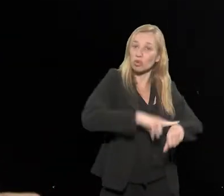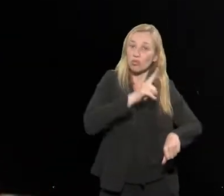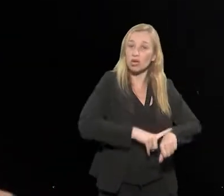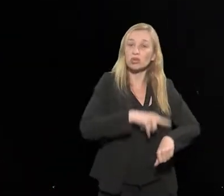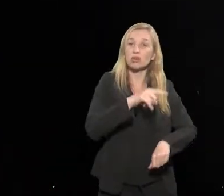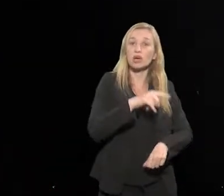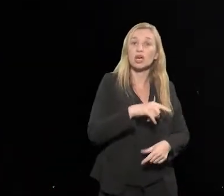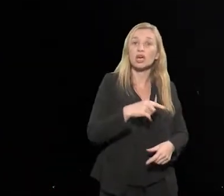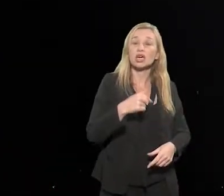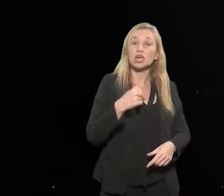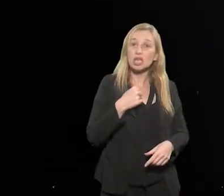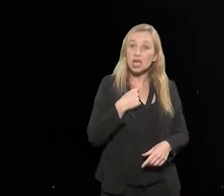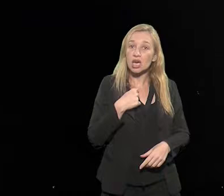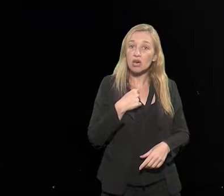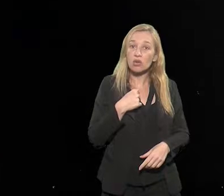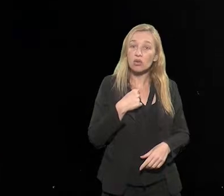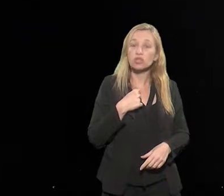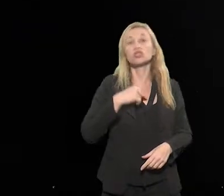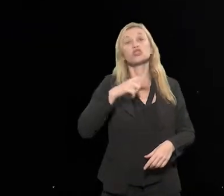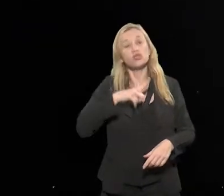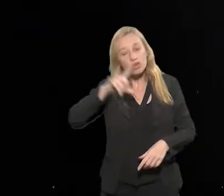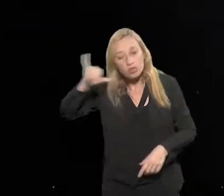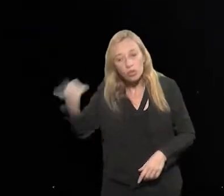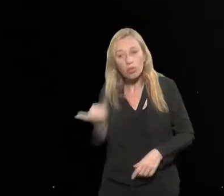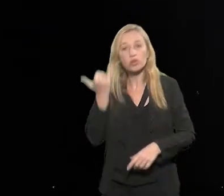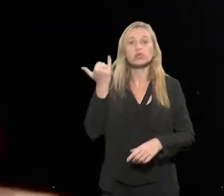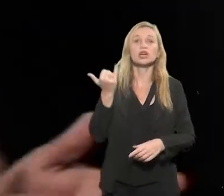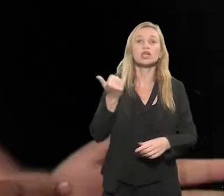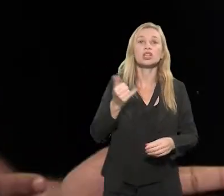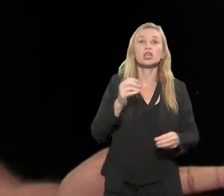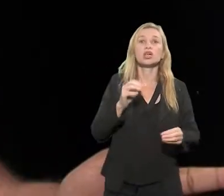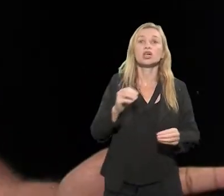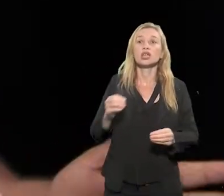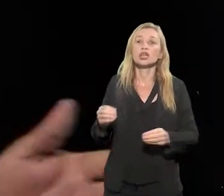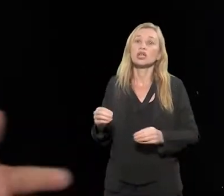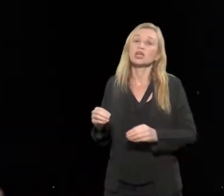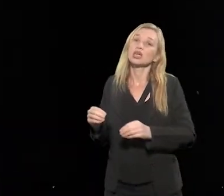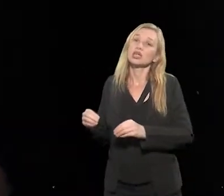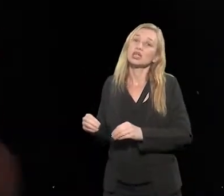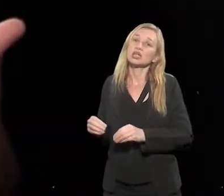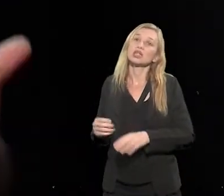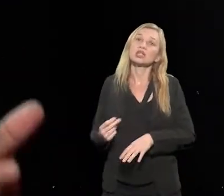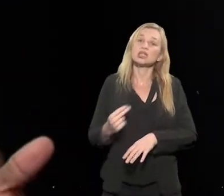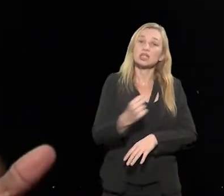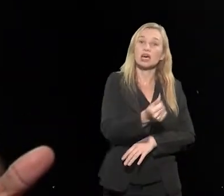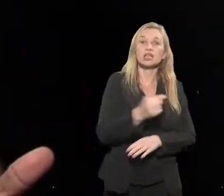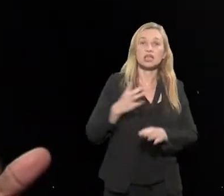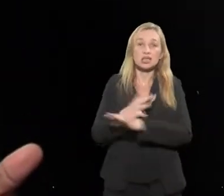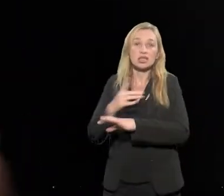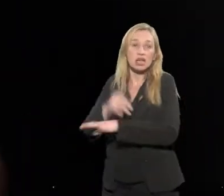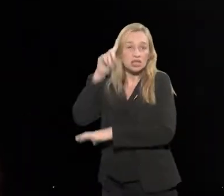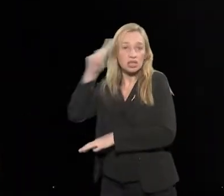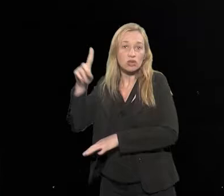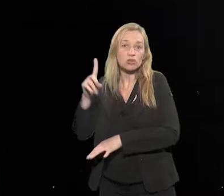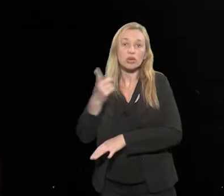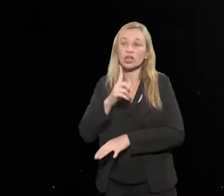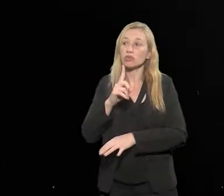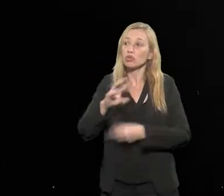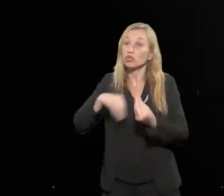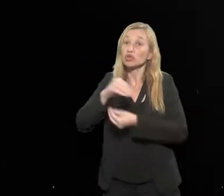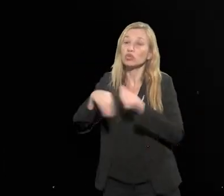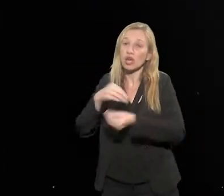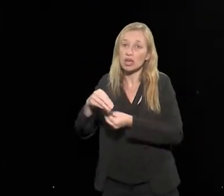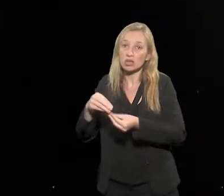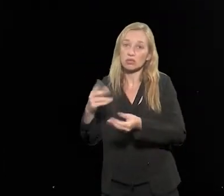momento era que eu tivesse uma oportunidade fora da Cidade de Deus. para que eu não ficasse vulnerável e pudesse